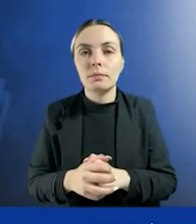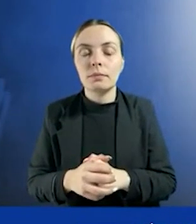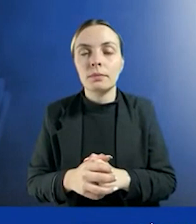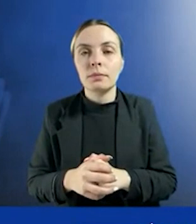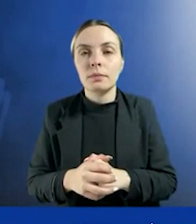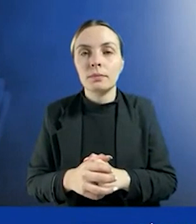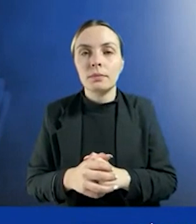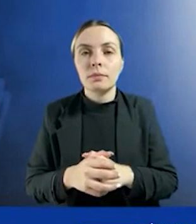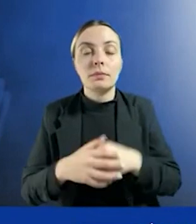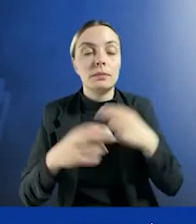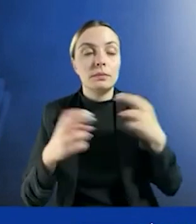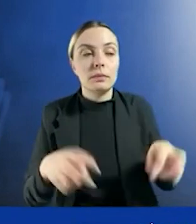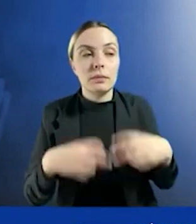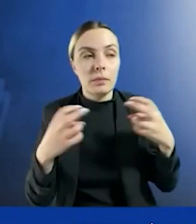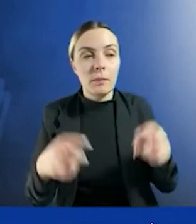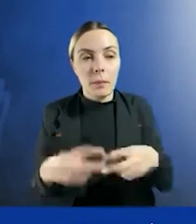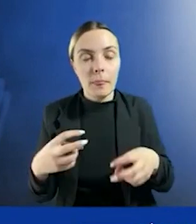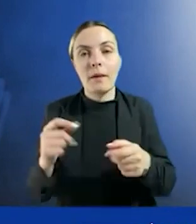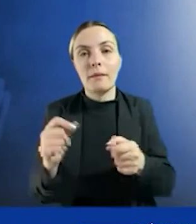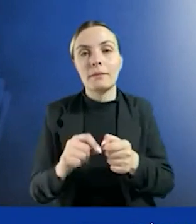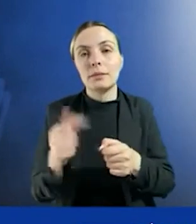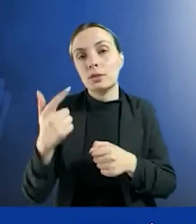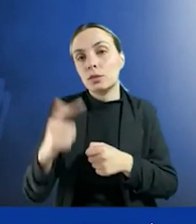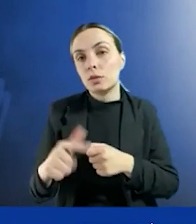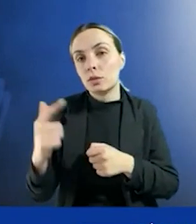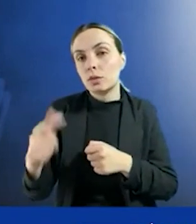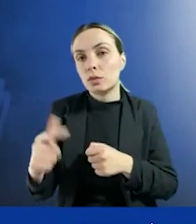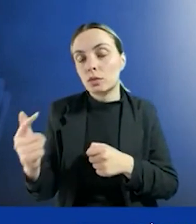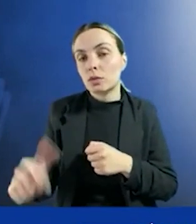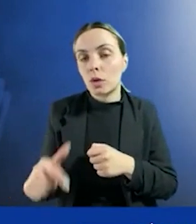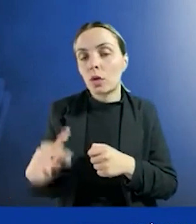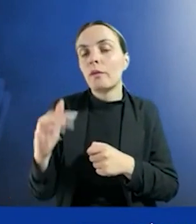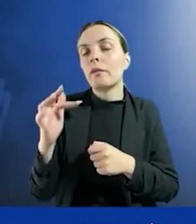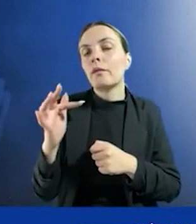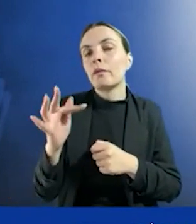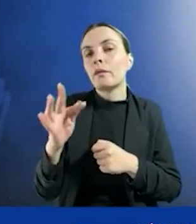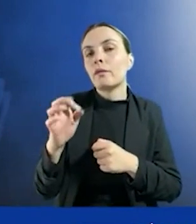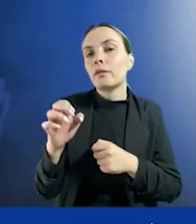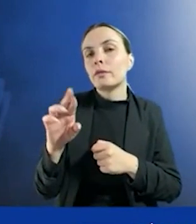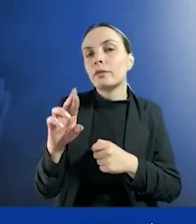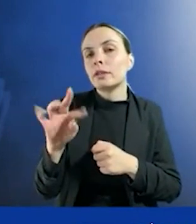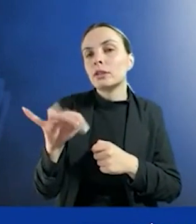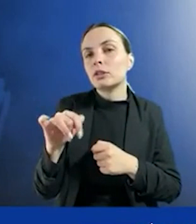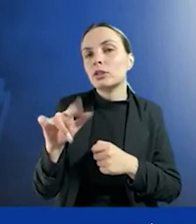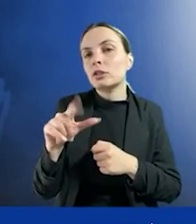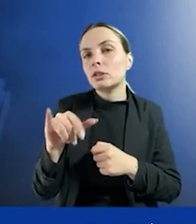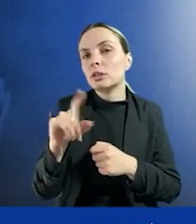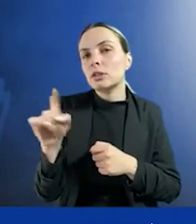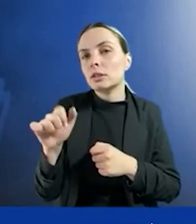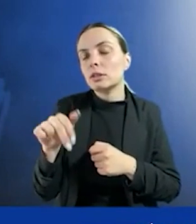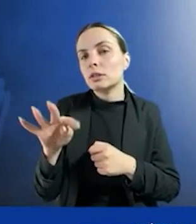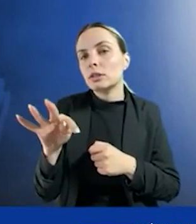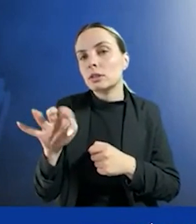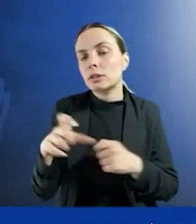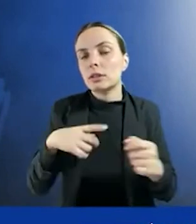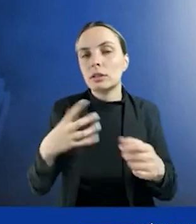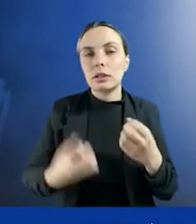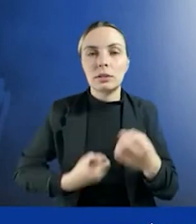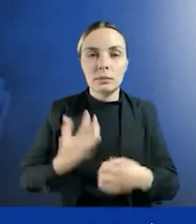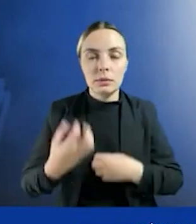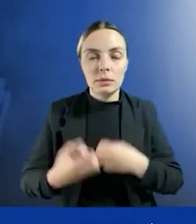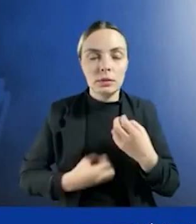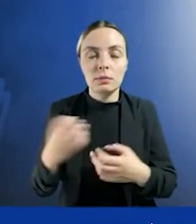agricultura regenerativa e biofertilizantes, que são inspiradas por